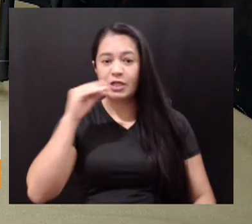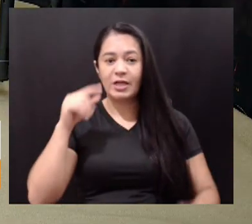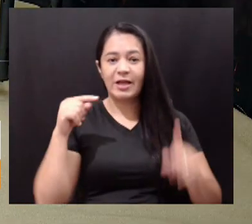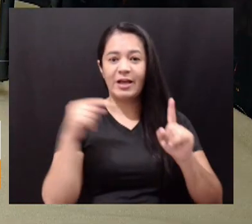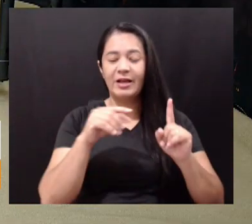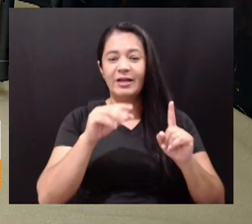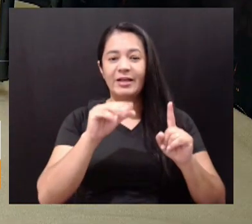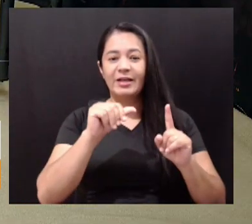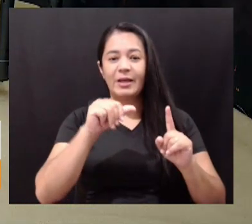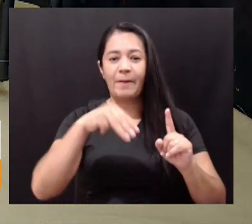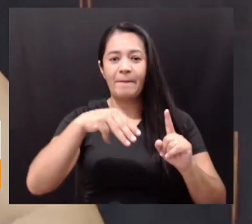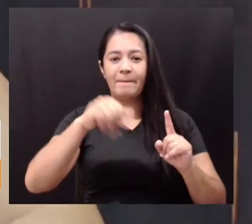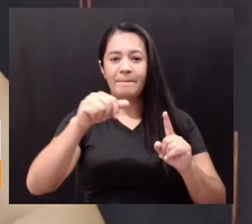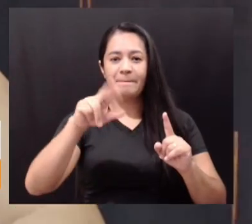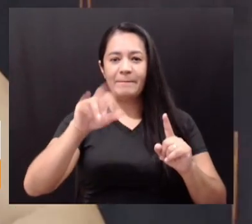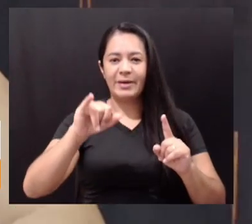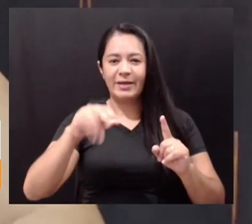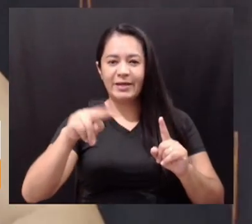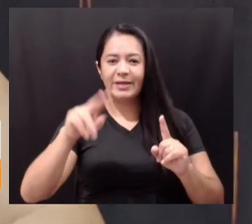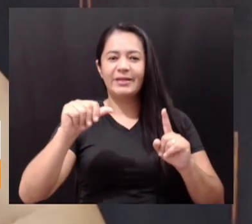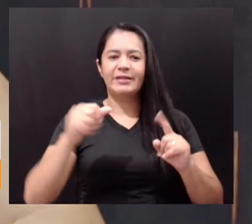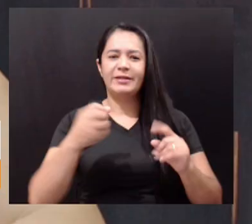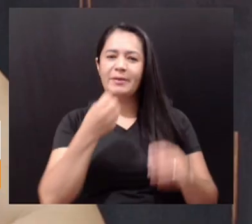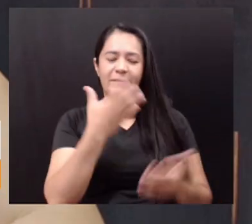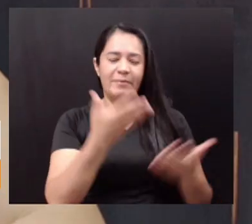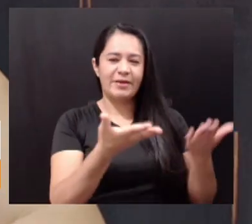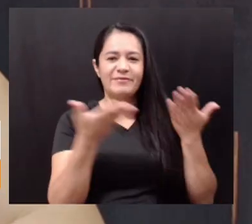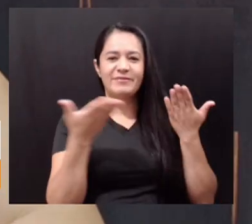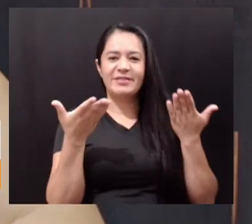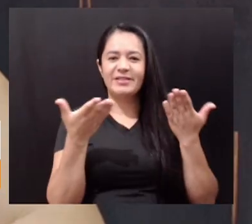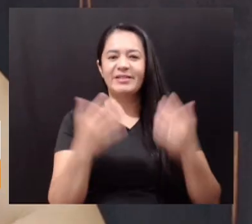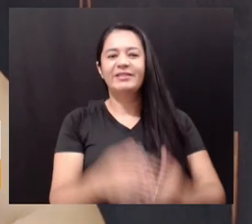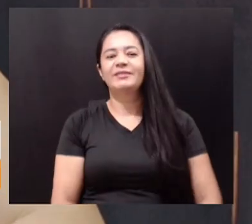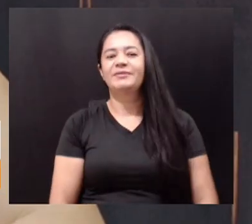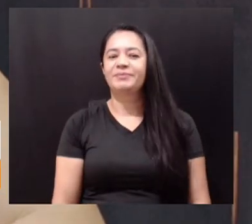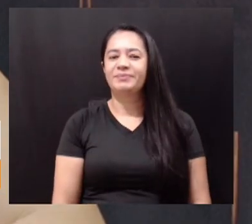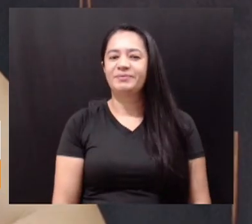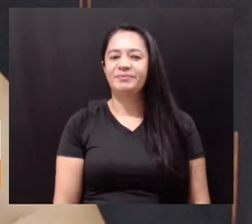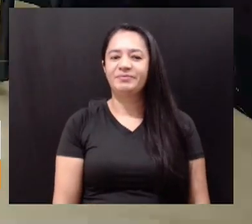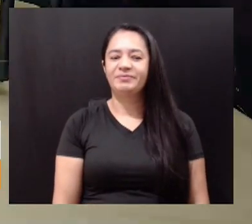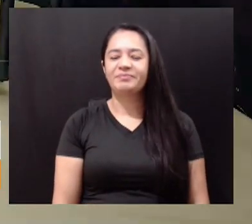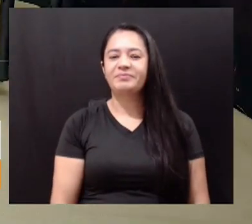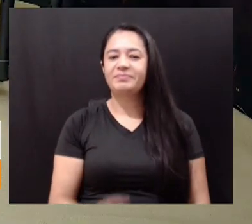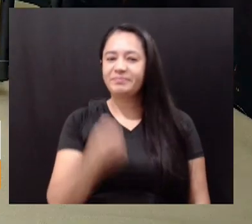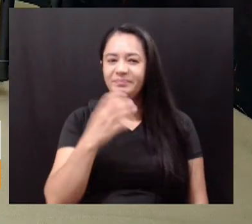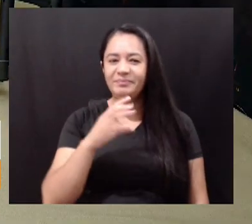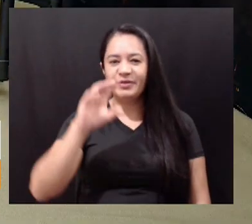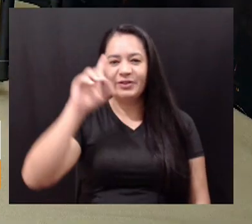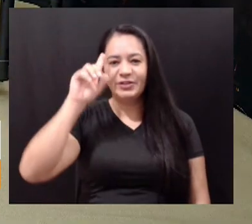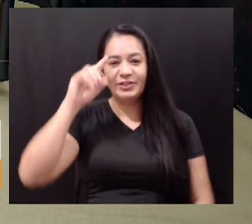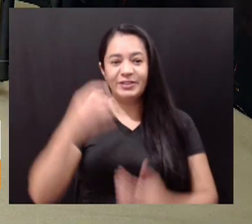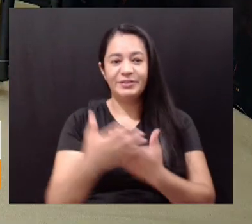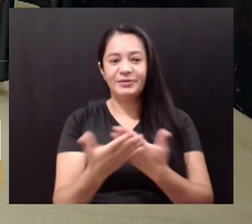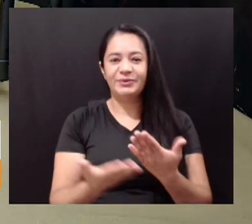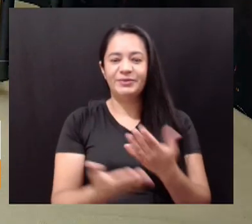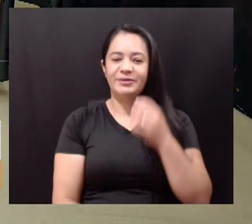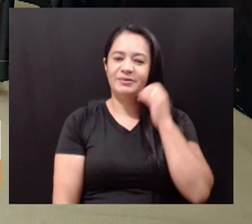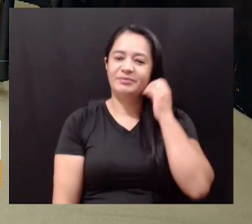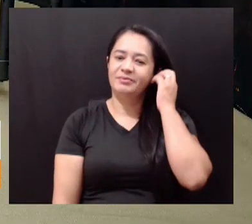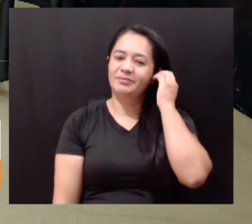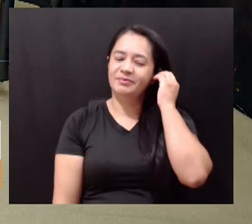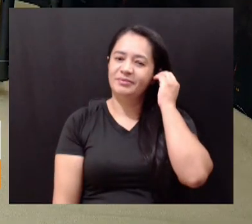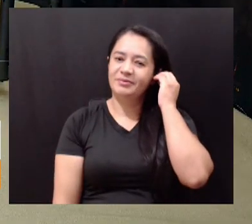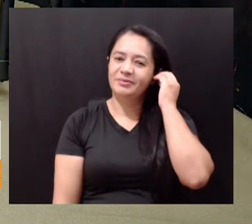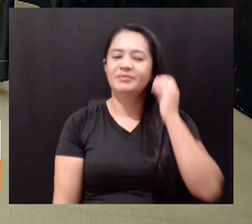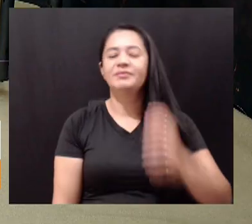Pacheco. Seja muito bem-vinda, Marina. Bom dia, Rúbia. Bom Bom dia a dia. todos. Maravilha, muito bom receber você aqui e a gente